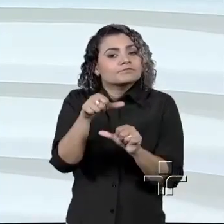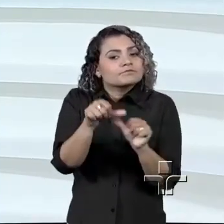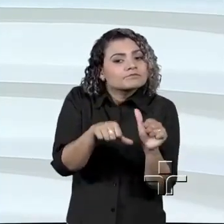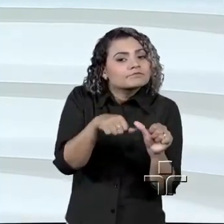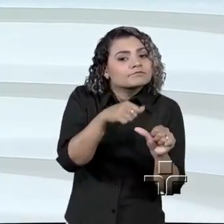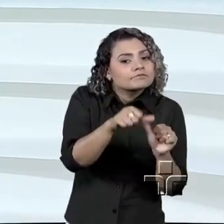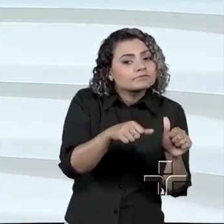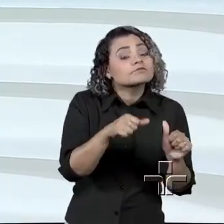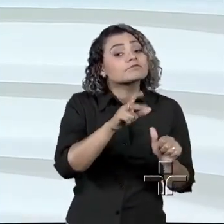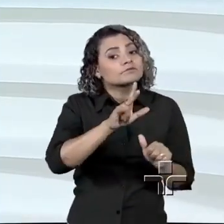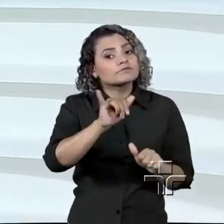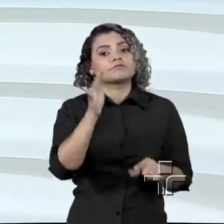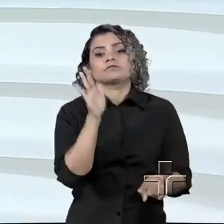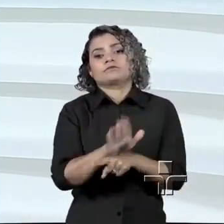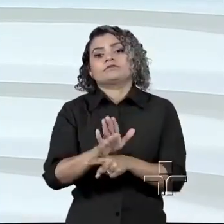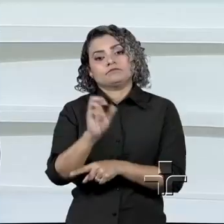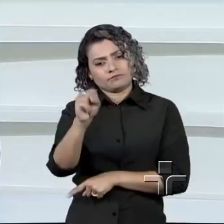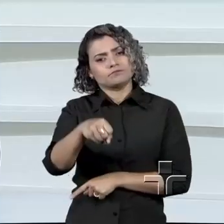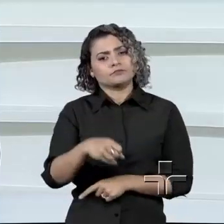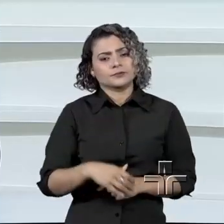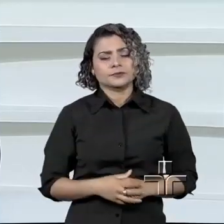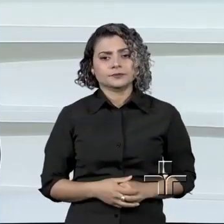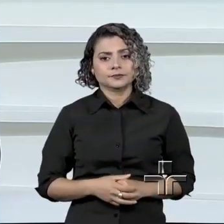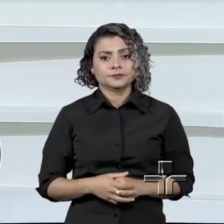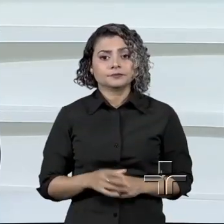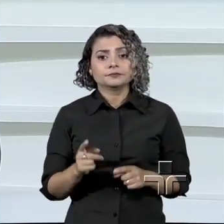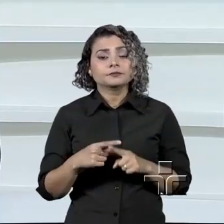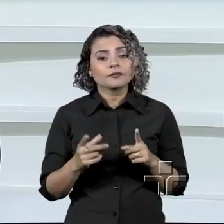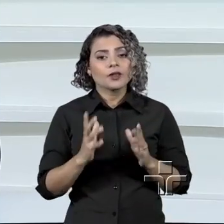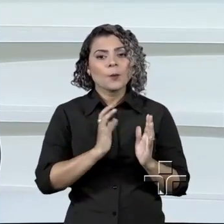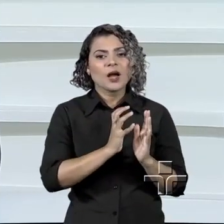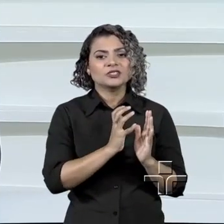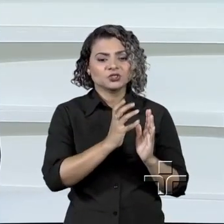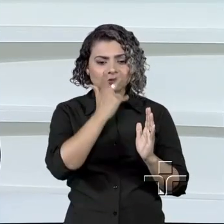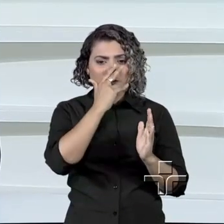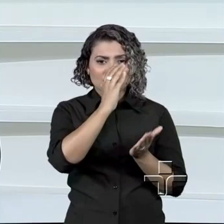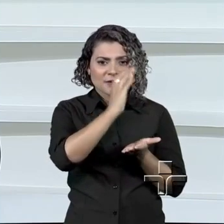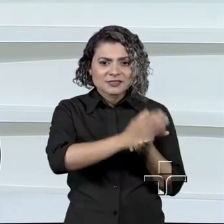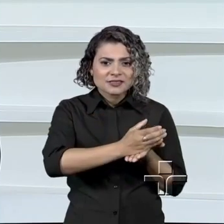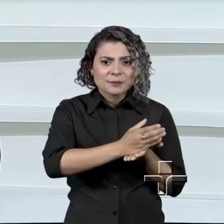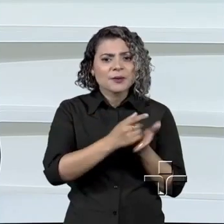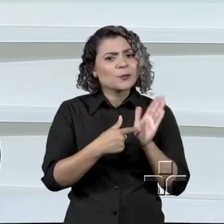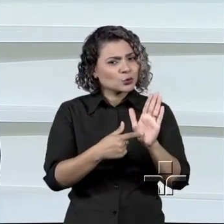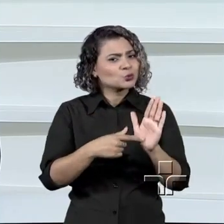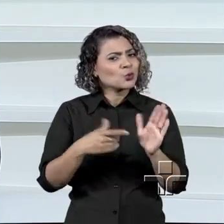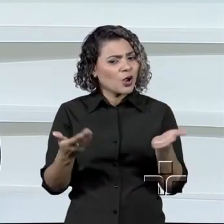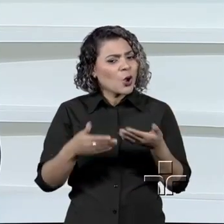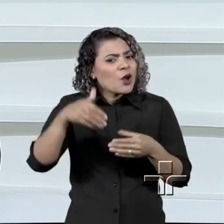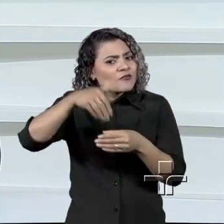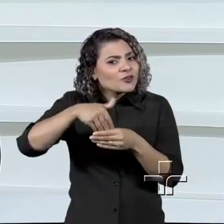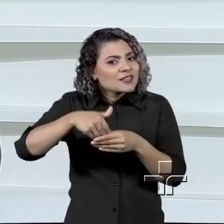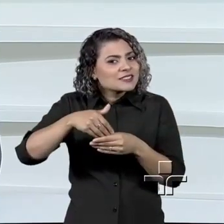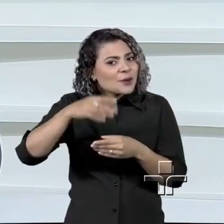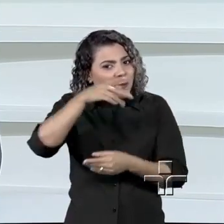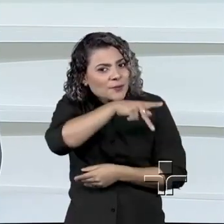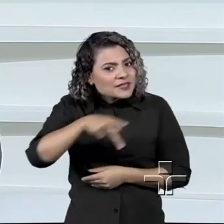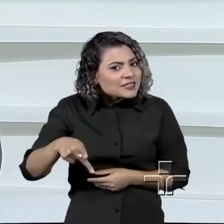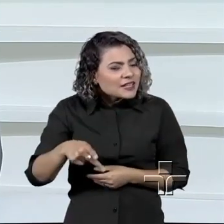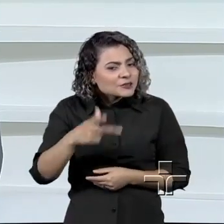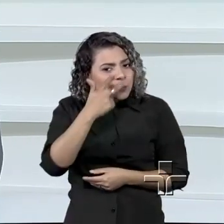também vão contribuir. Mas a crise de imagem que o partido vive, que ficou demonstrada na eleição presidencial, até que ponto ela pode ser relacionada